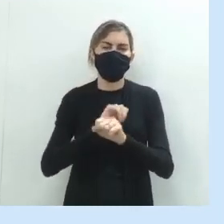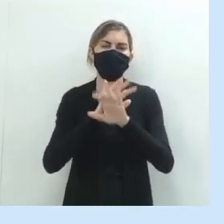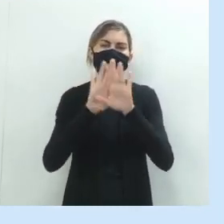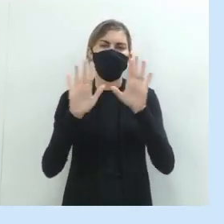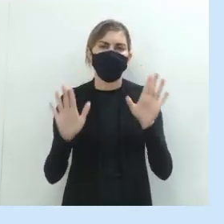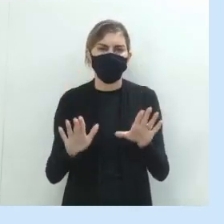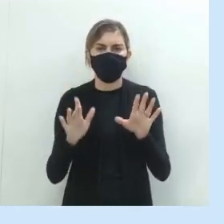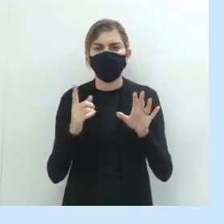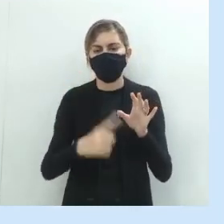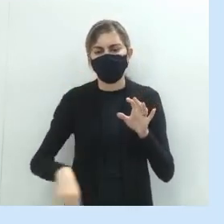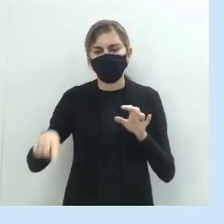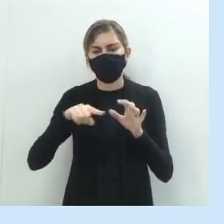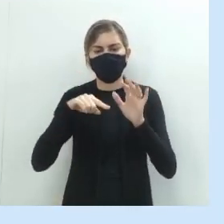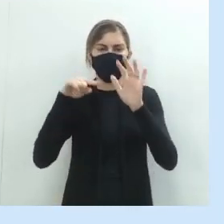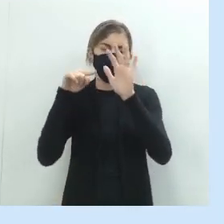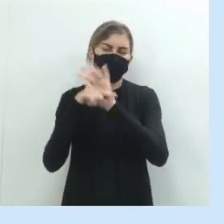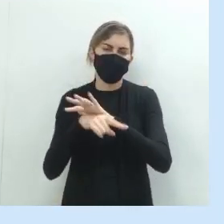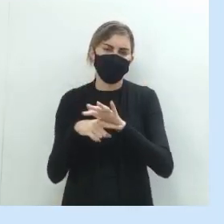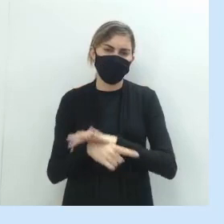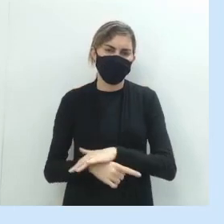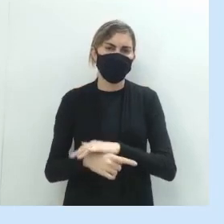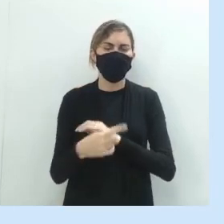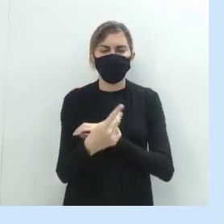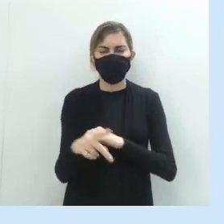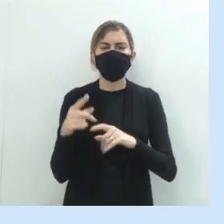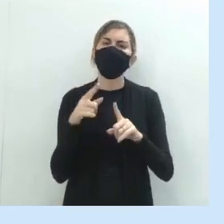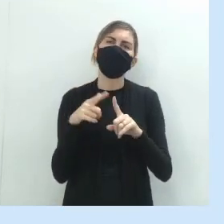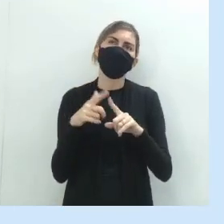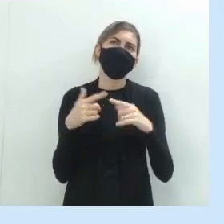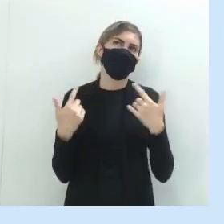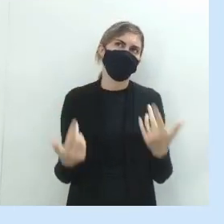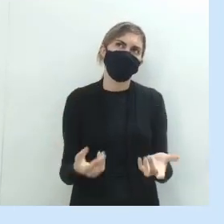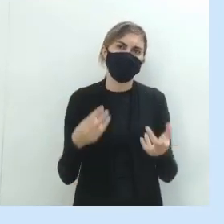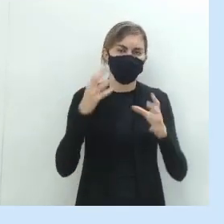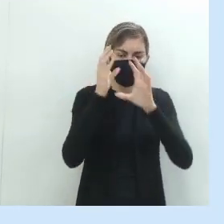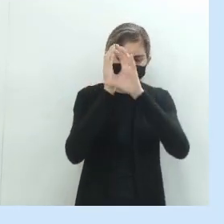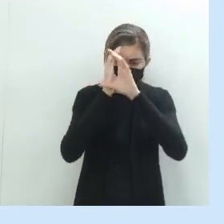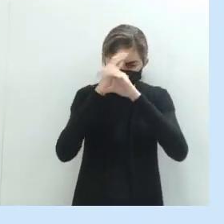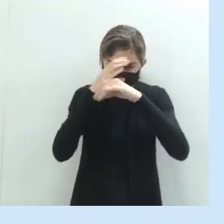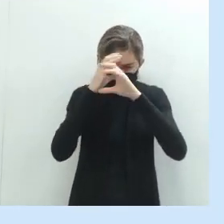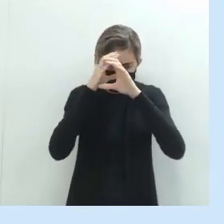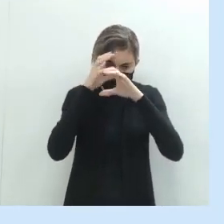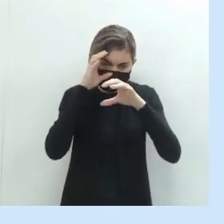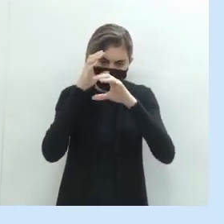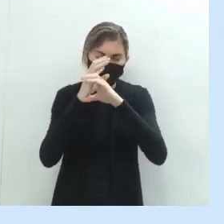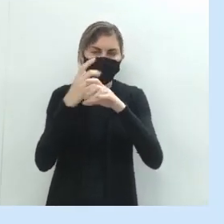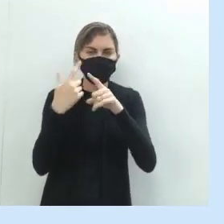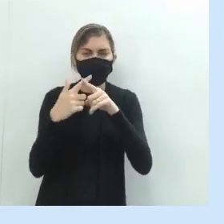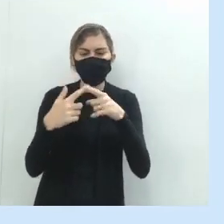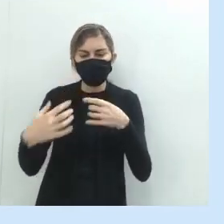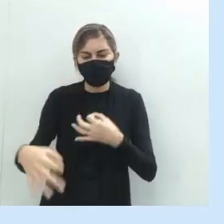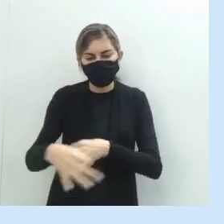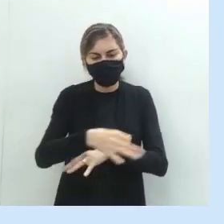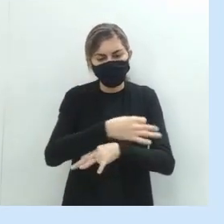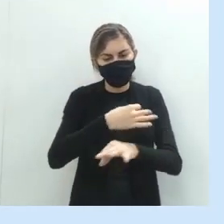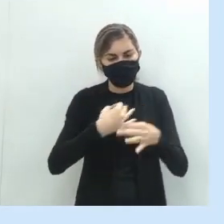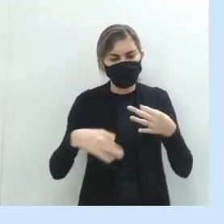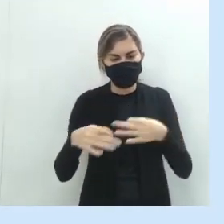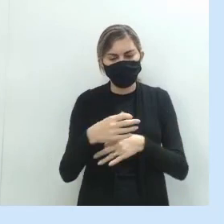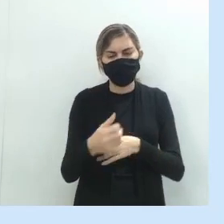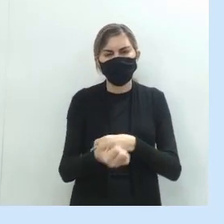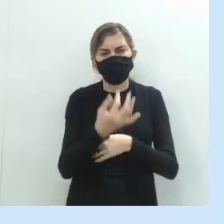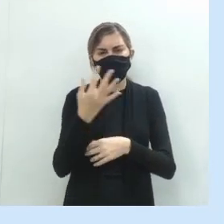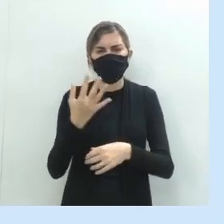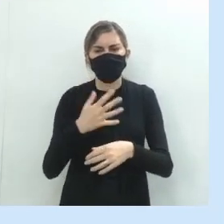povo, que nós estamos analisando isso tipo microscopicamente. Porque as moléculas, quando o